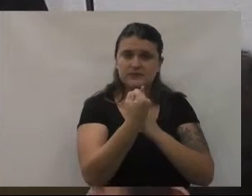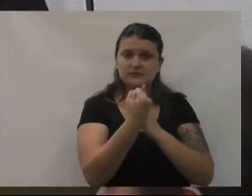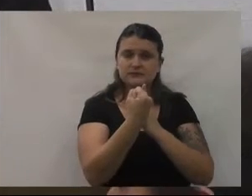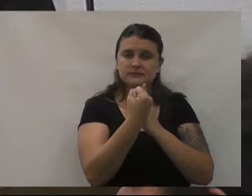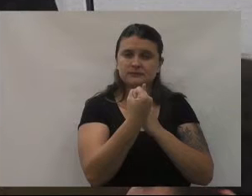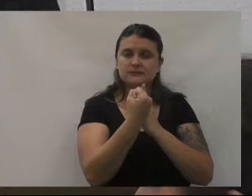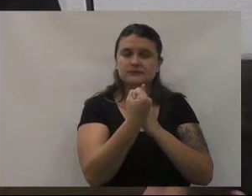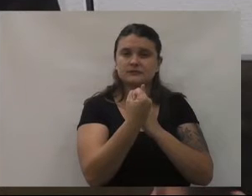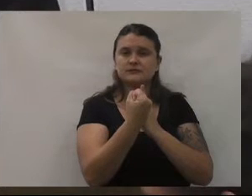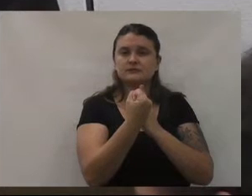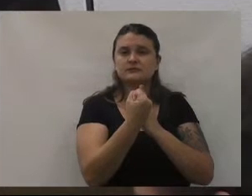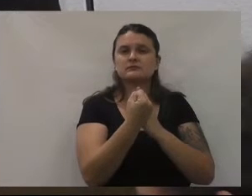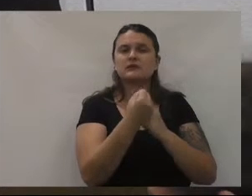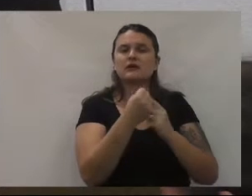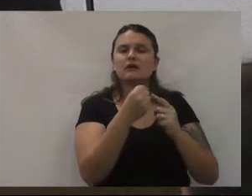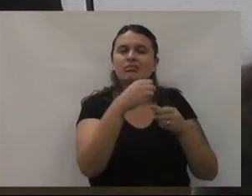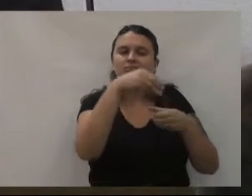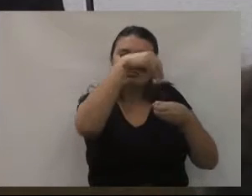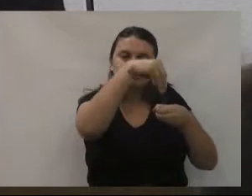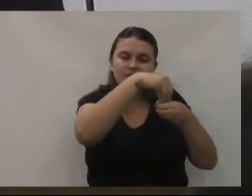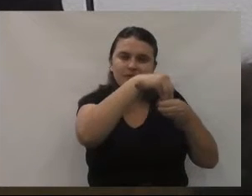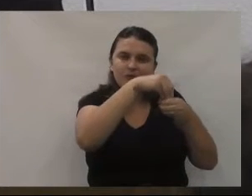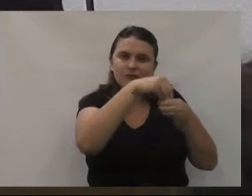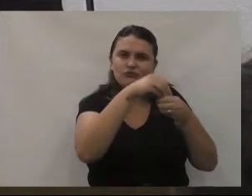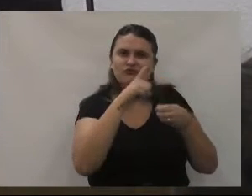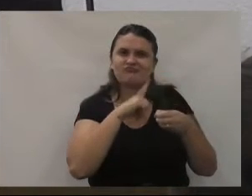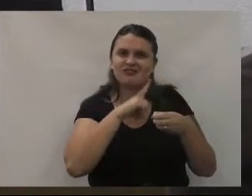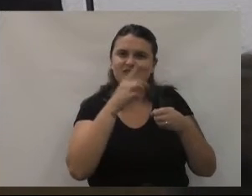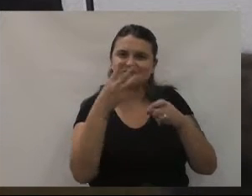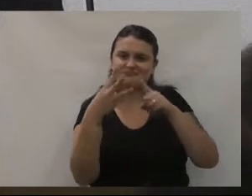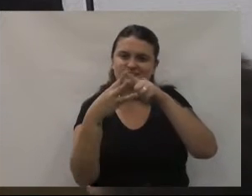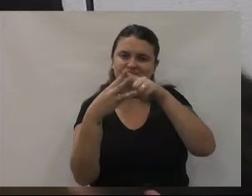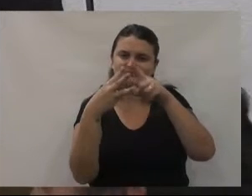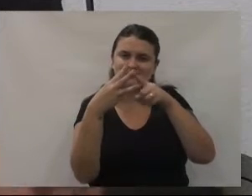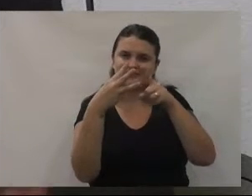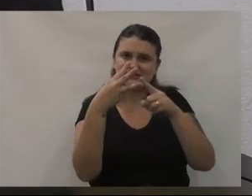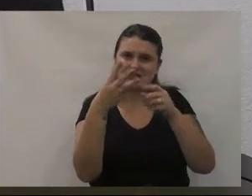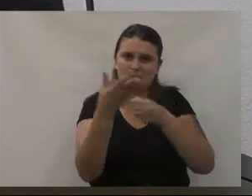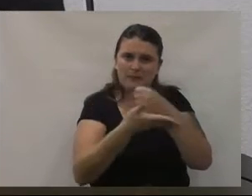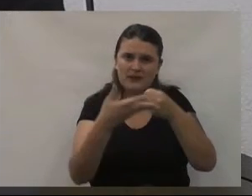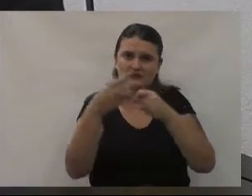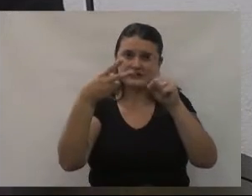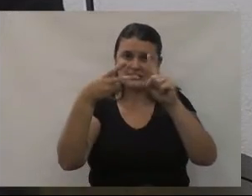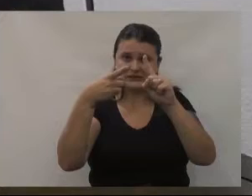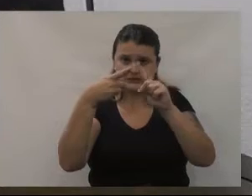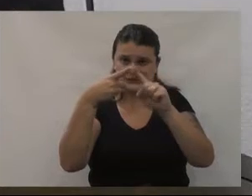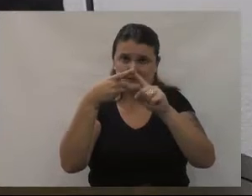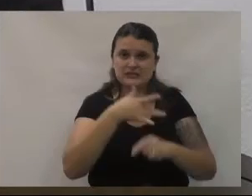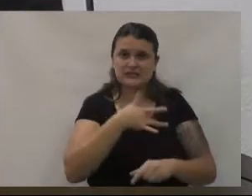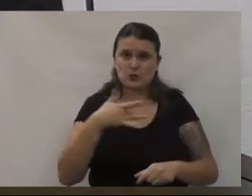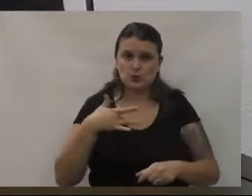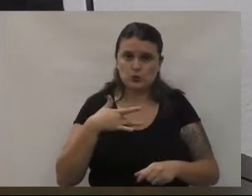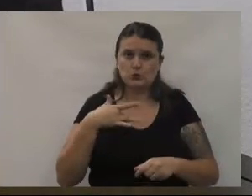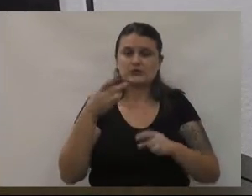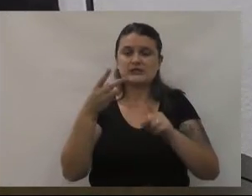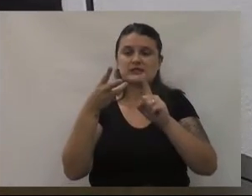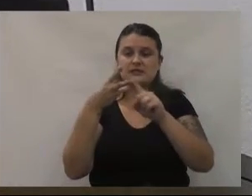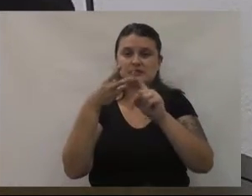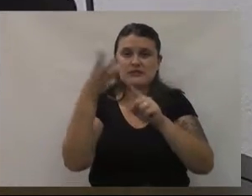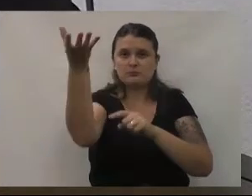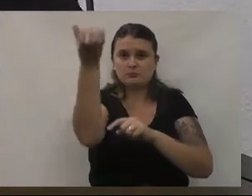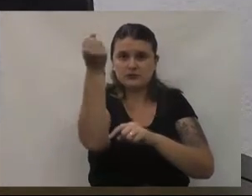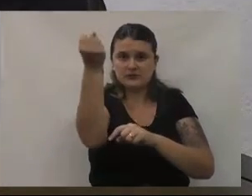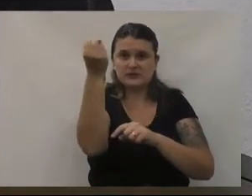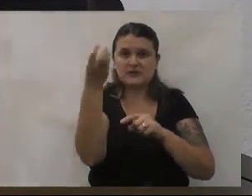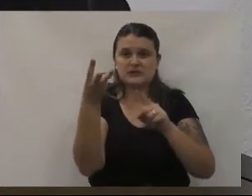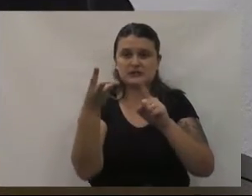ela contempla um tripé a partir da saúde, previdência social e